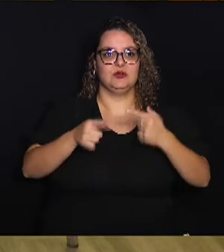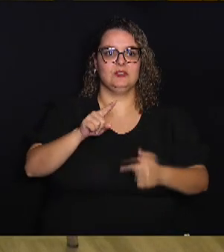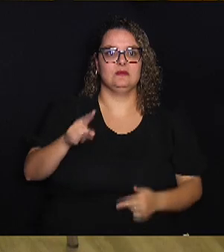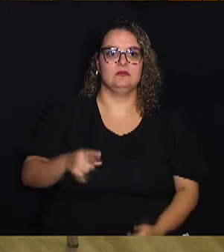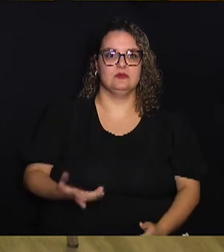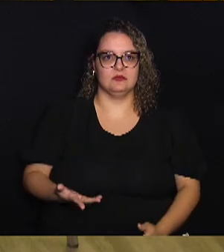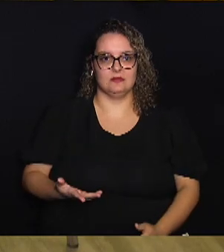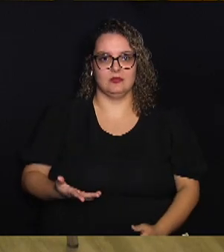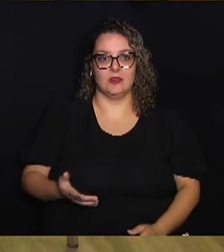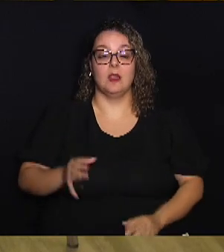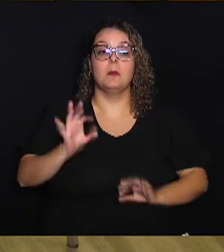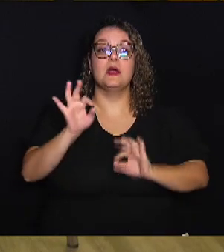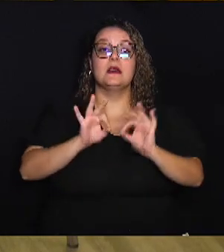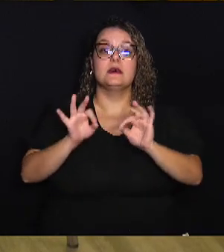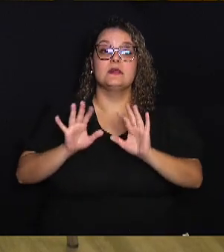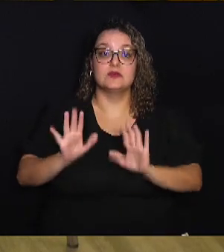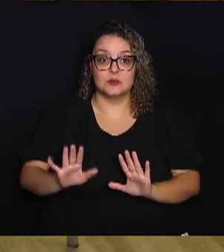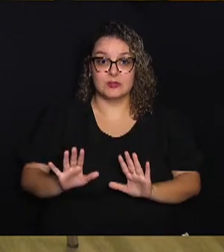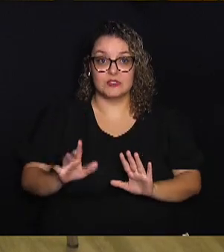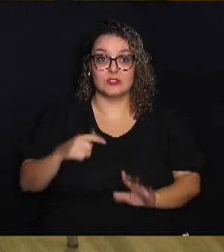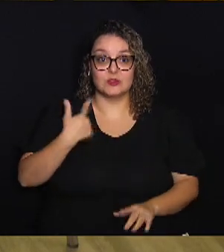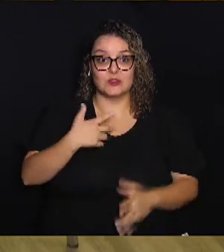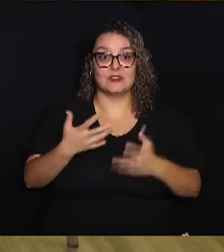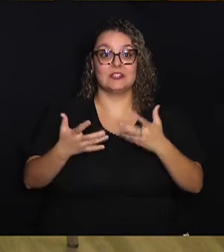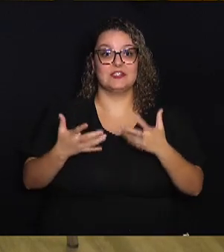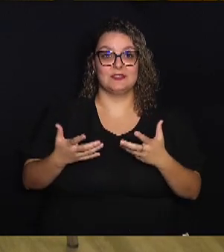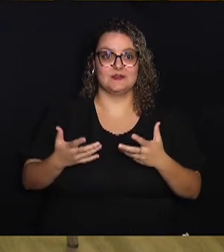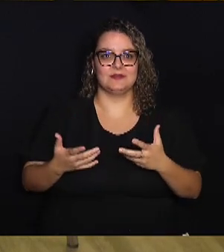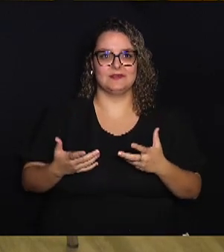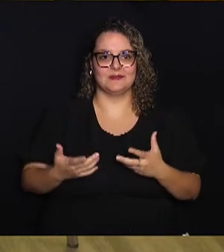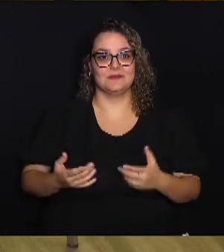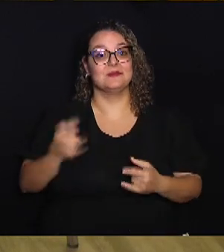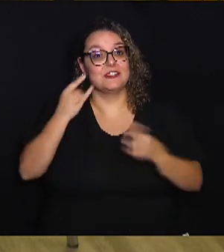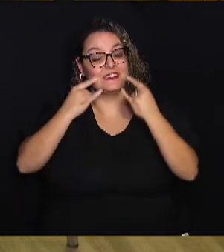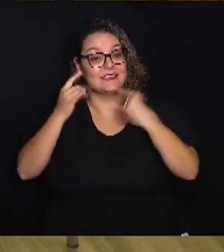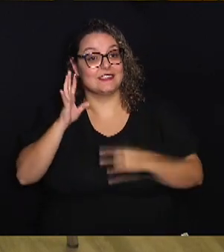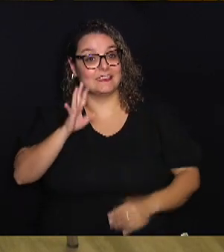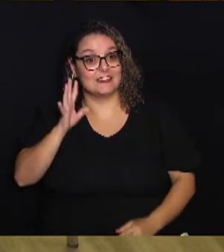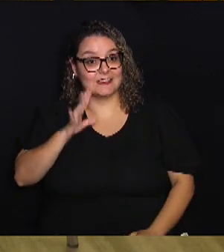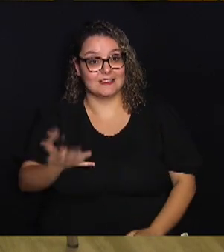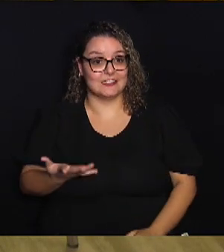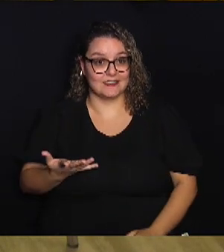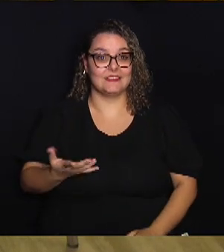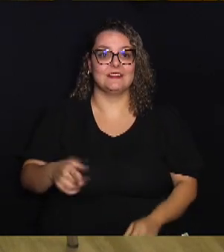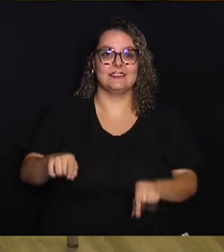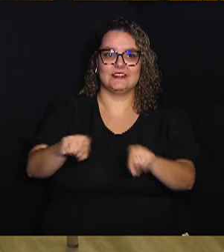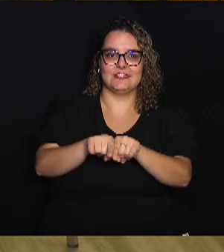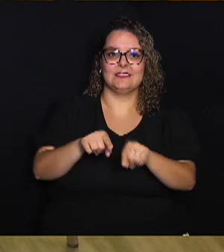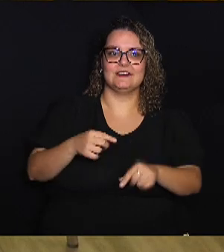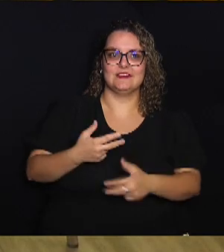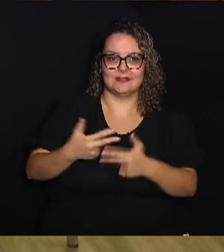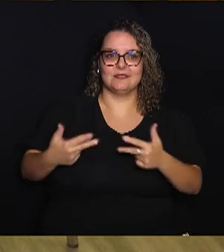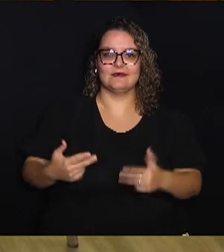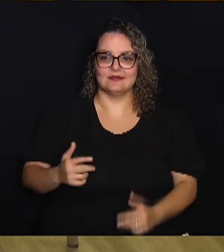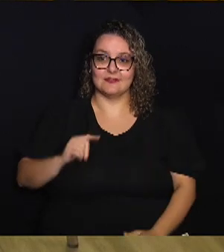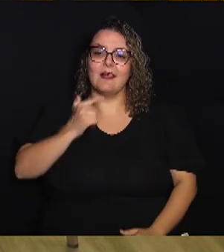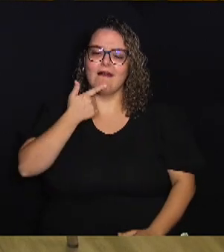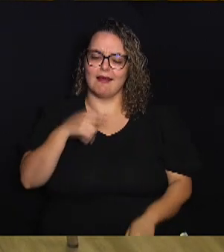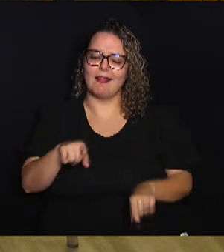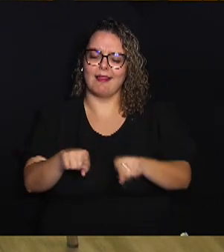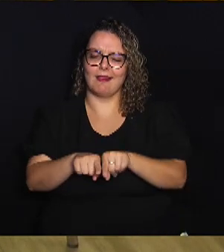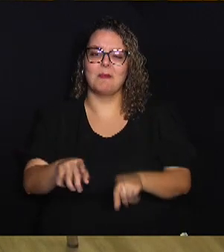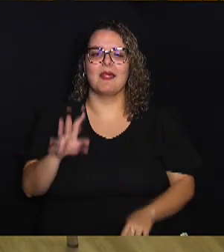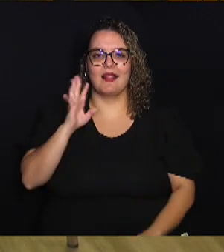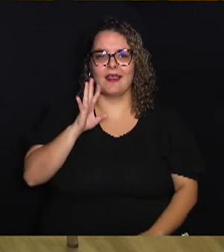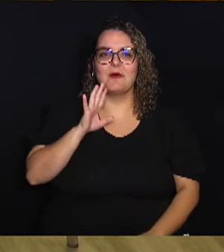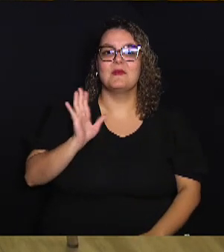Gente, mas eu preparei que a gente quer fazer algo bem interessante e também algo bem humorístico também, mas